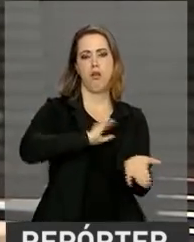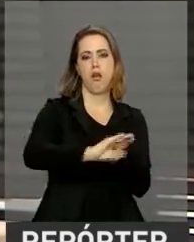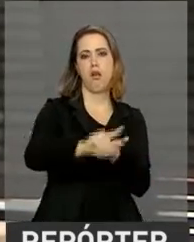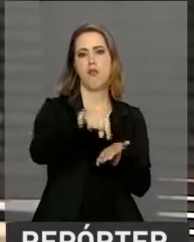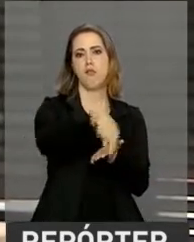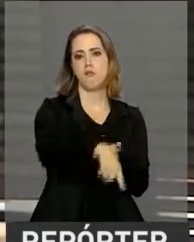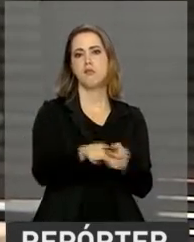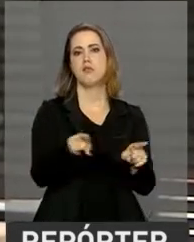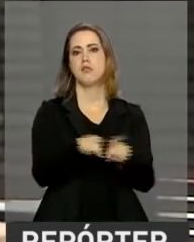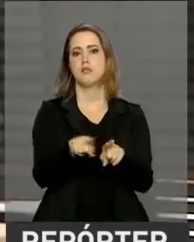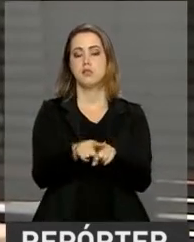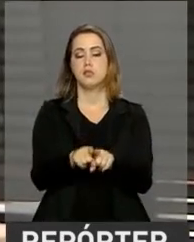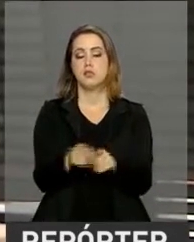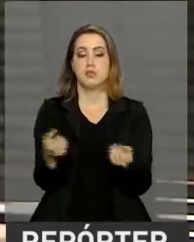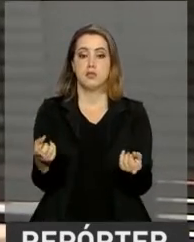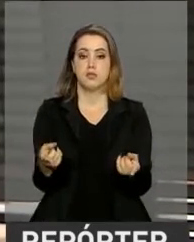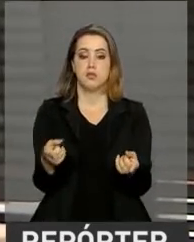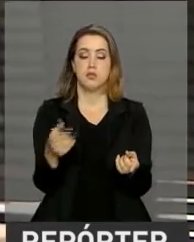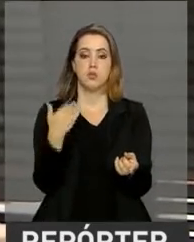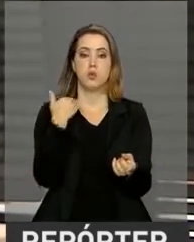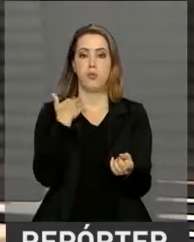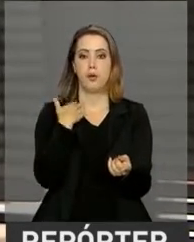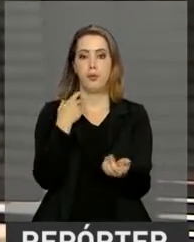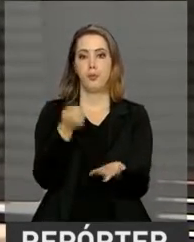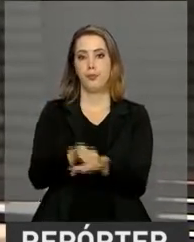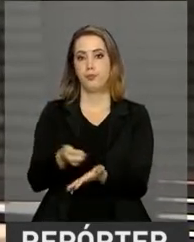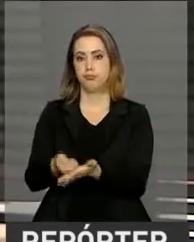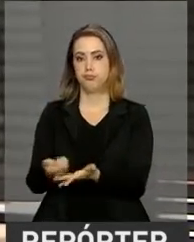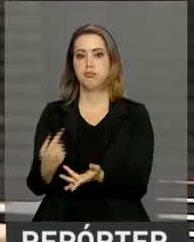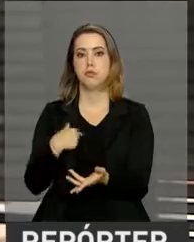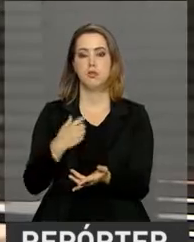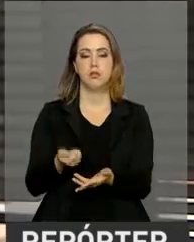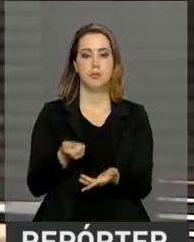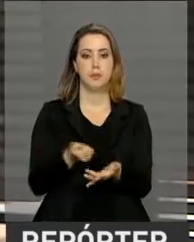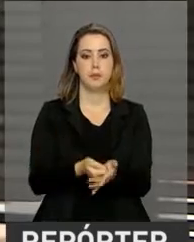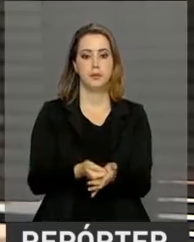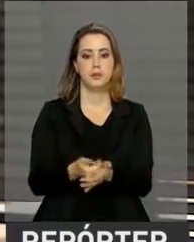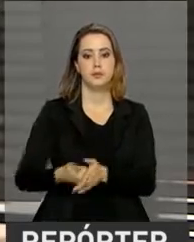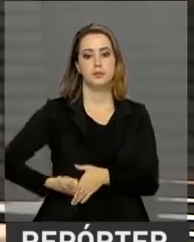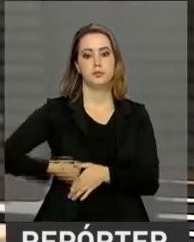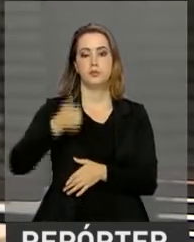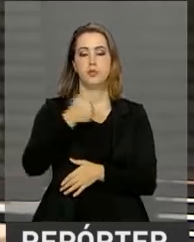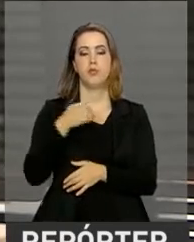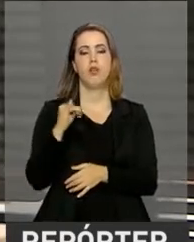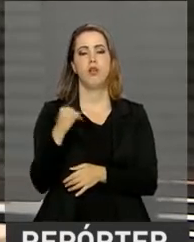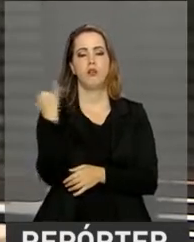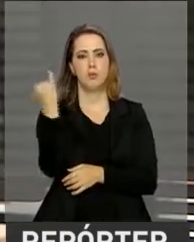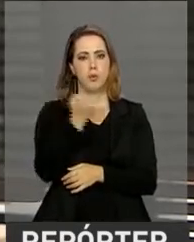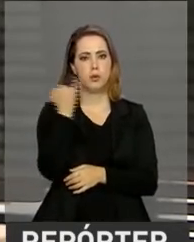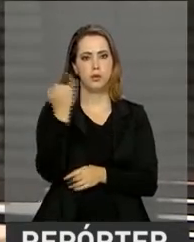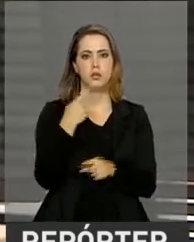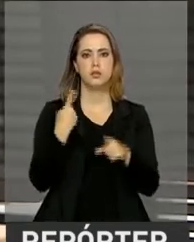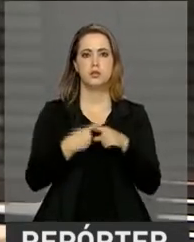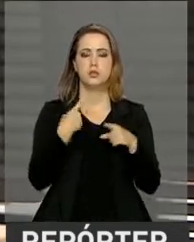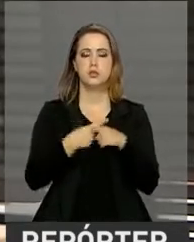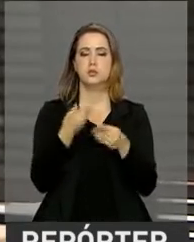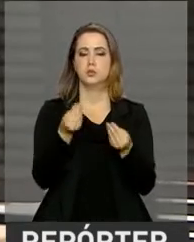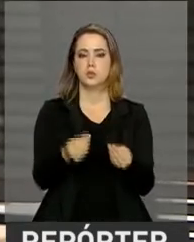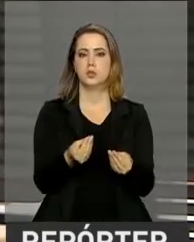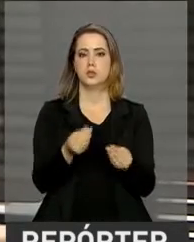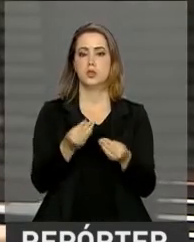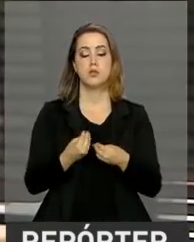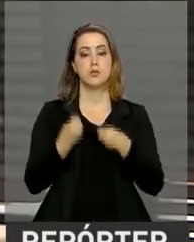aplicações financeiras tenderão também a remunerar mais a economia isso é muito importante porque isso acaba vamos dizer assim